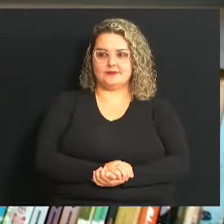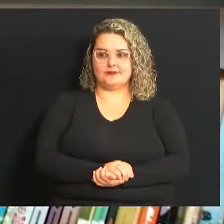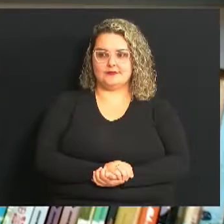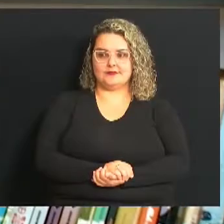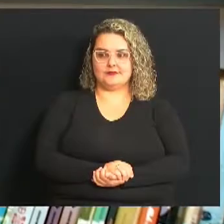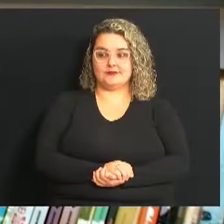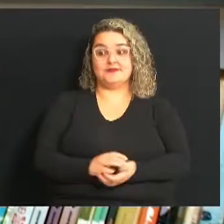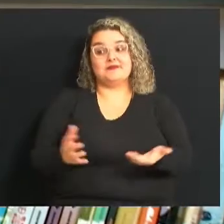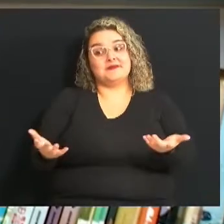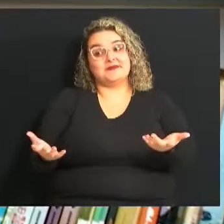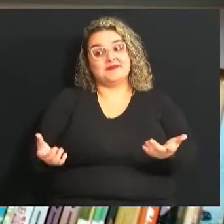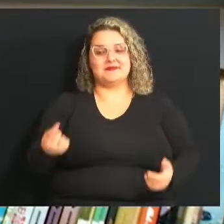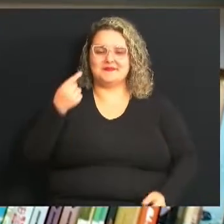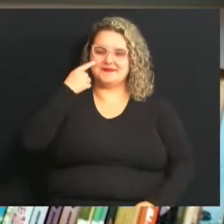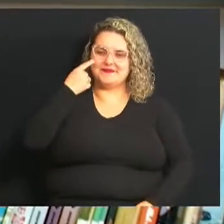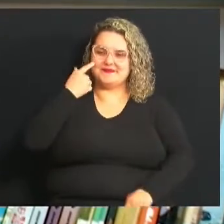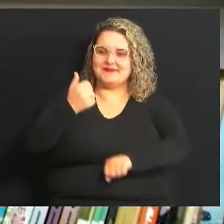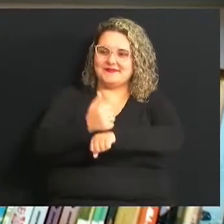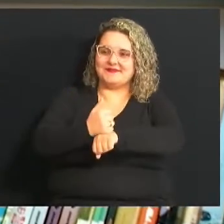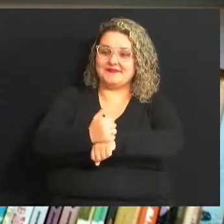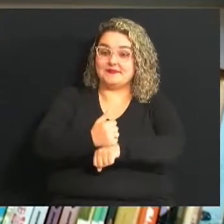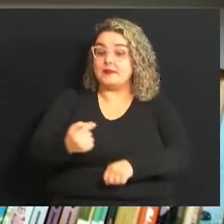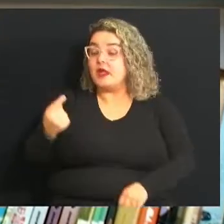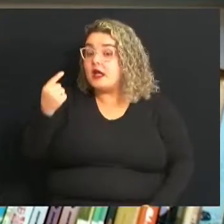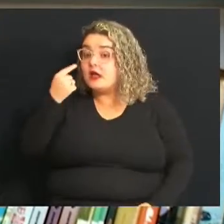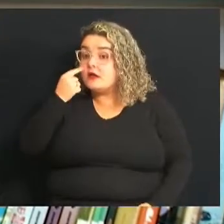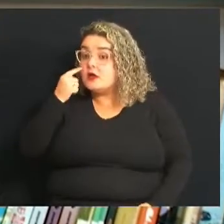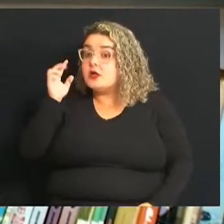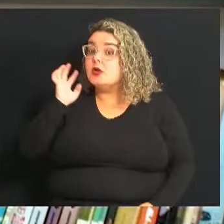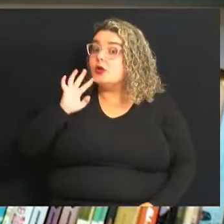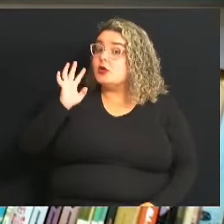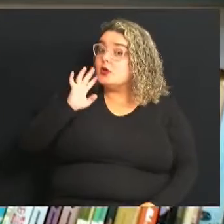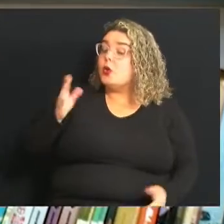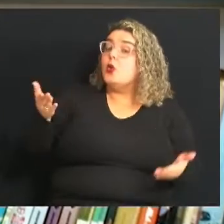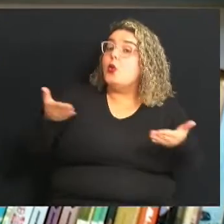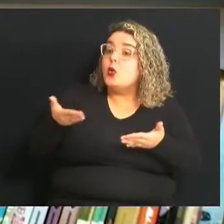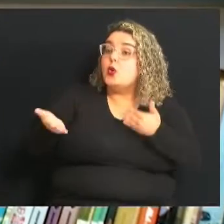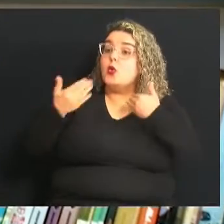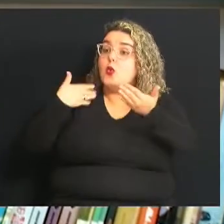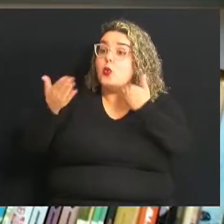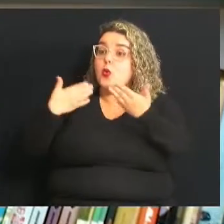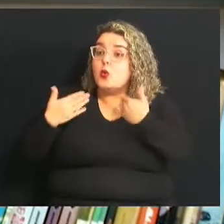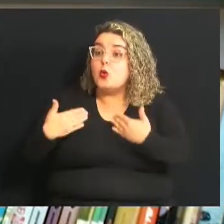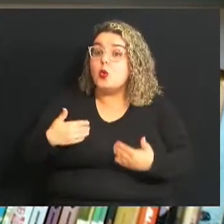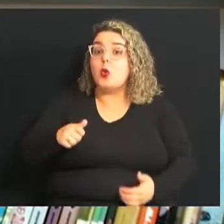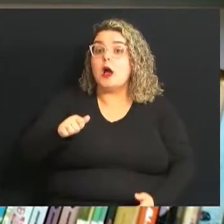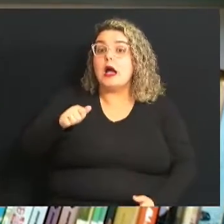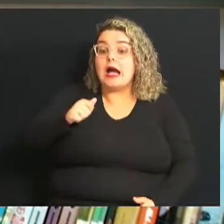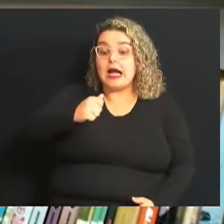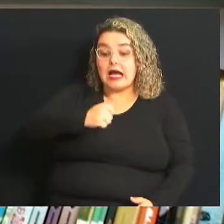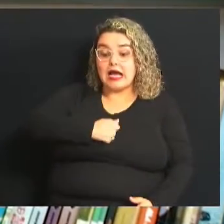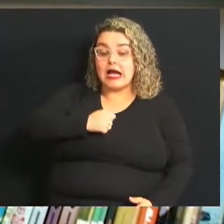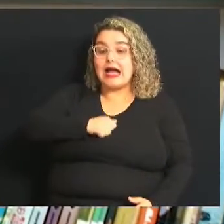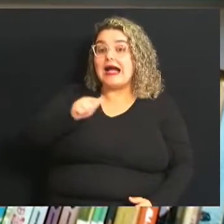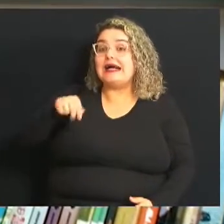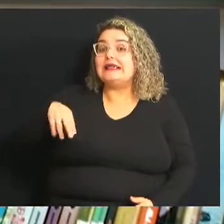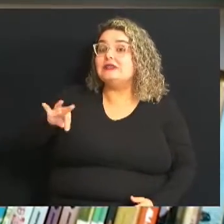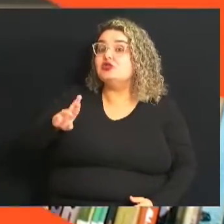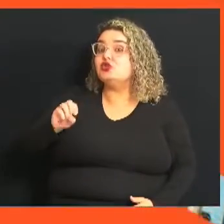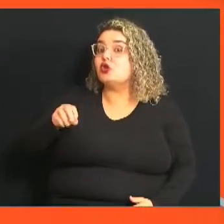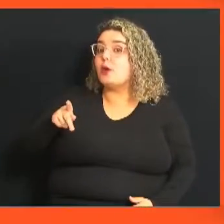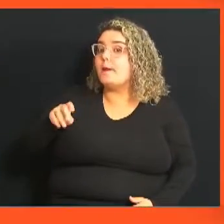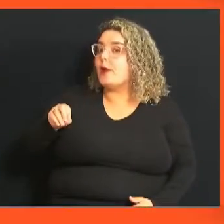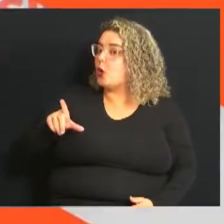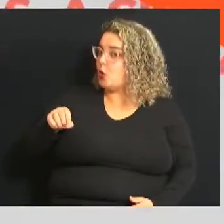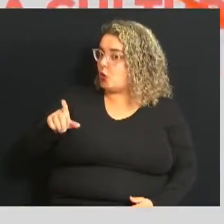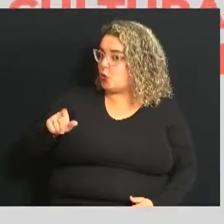Bom, é o quadro Se Liga na Profissão e olha só que bacana, hoje a gente vai falar sobre antropólogo. Então se liga aí,